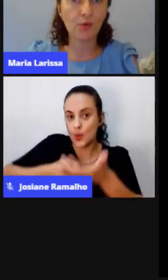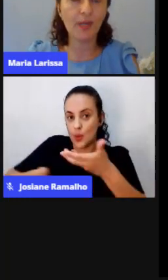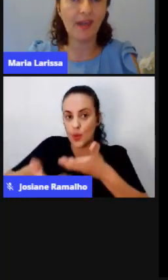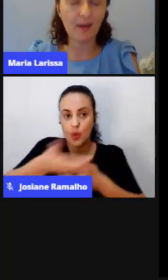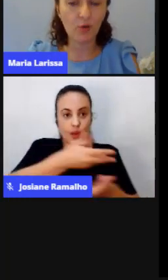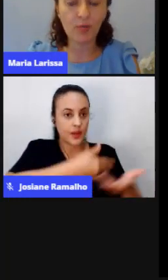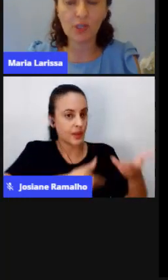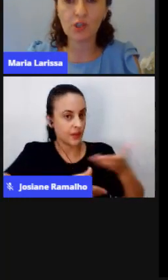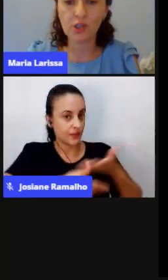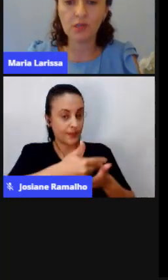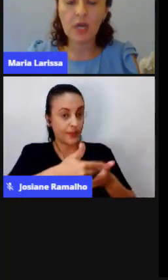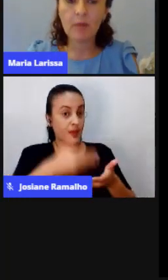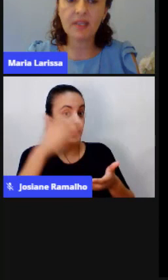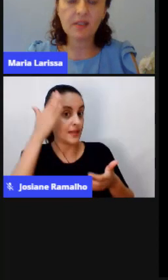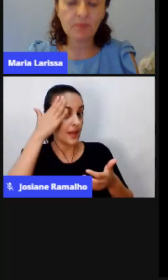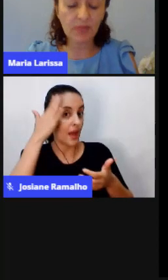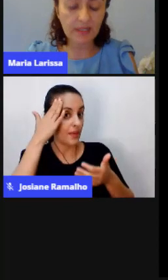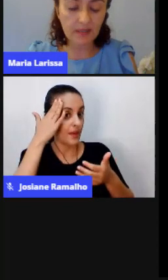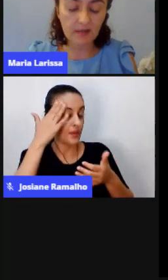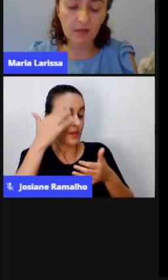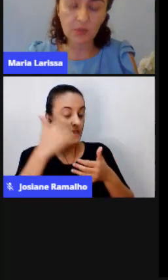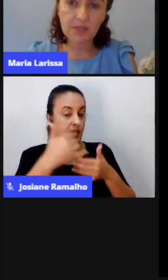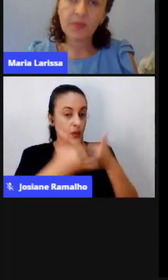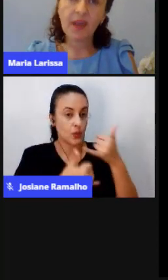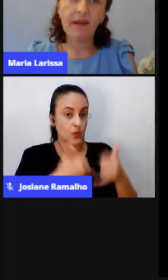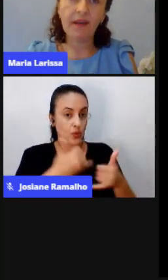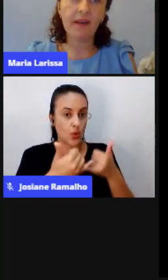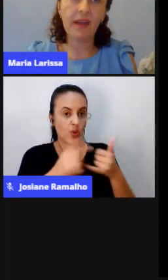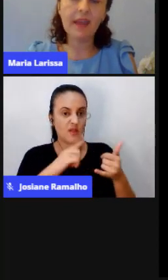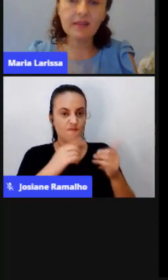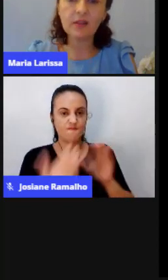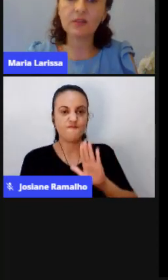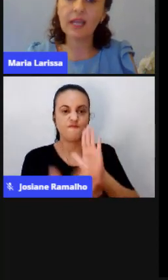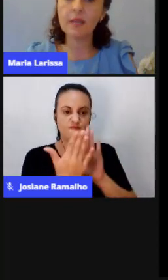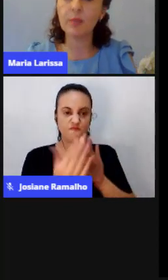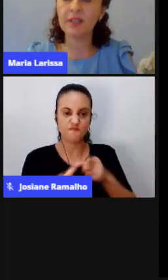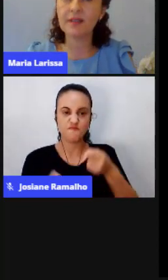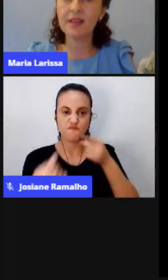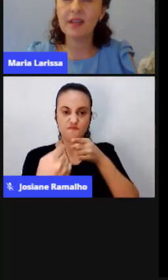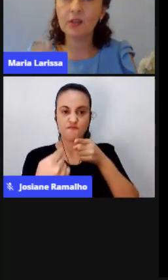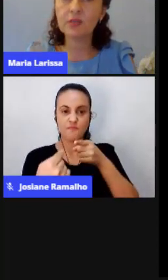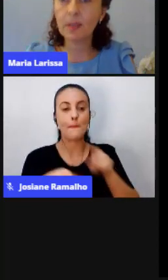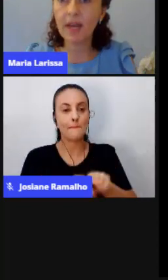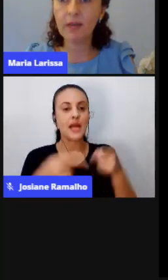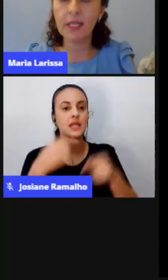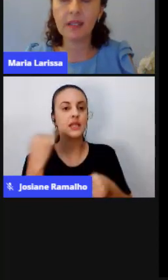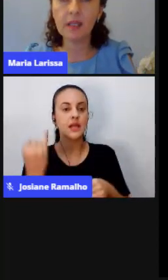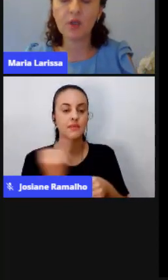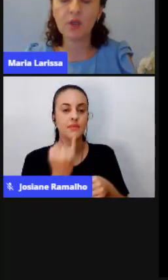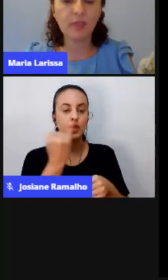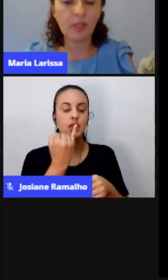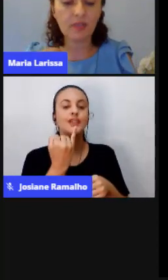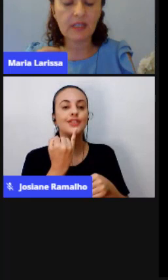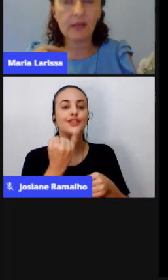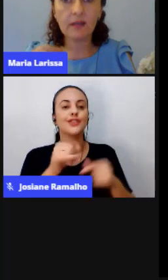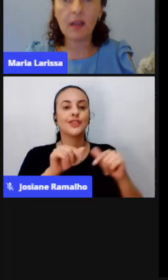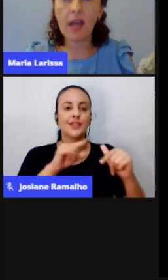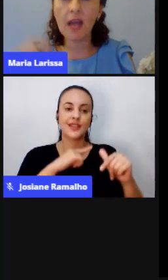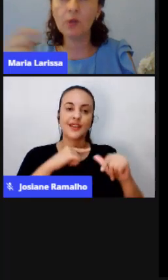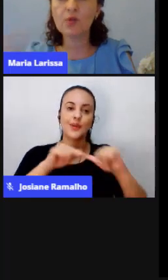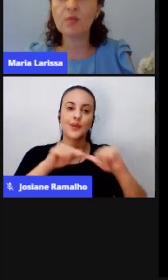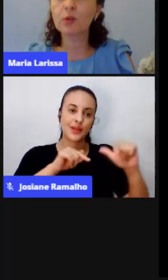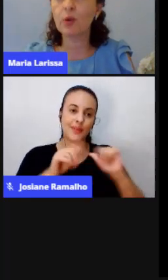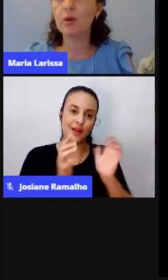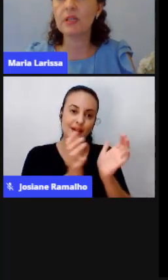Sabemos que o jogo ele é competitivo, mas precisamos ressaltar a importância do trabalho em equipe. Nós podemos